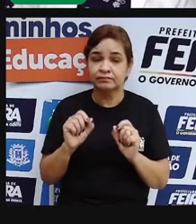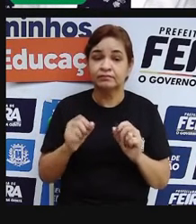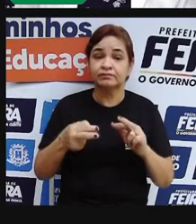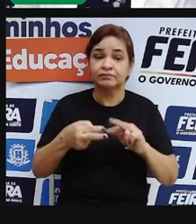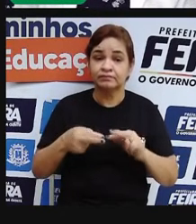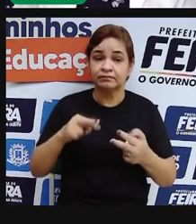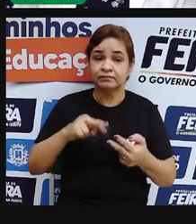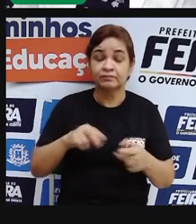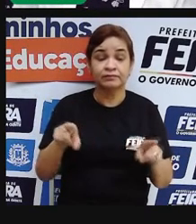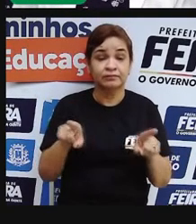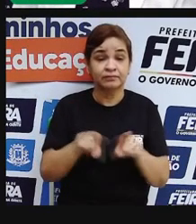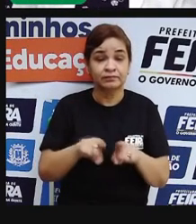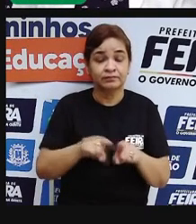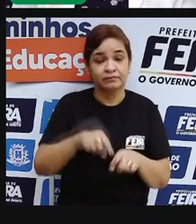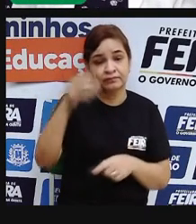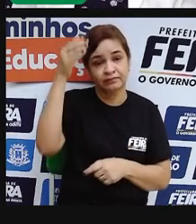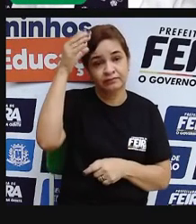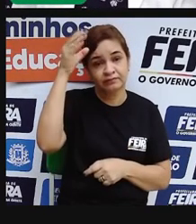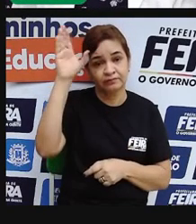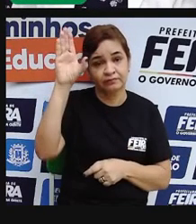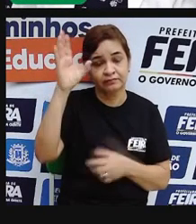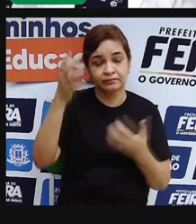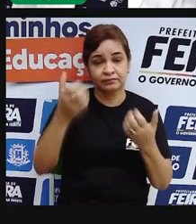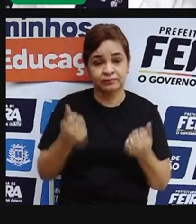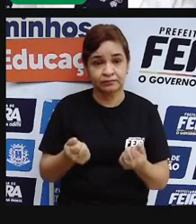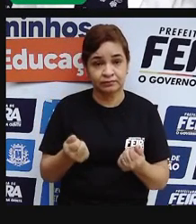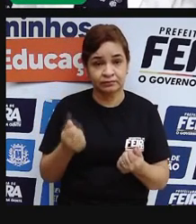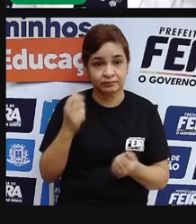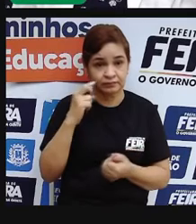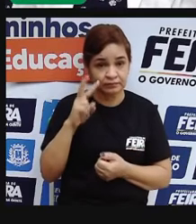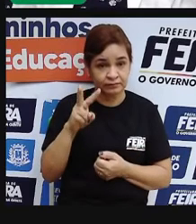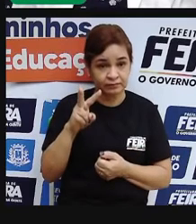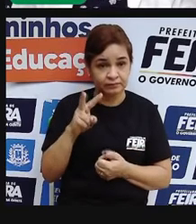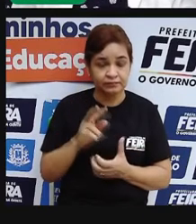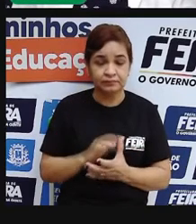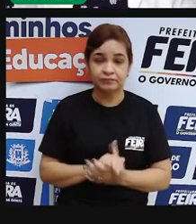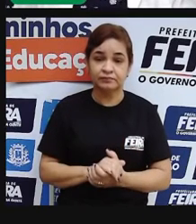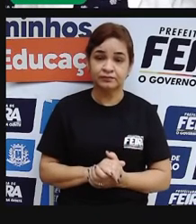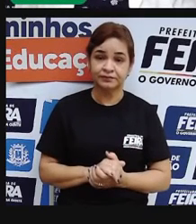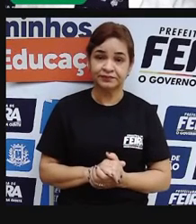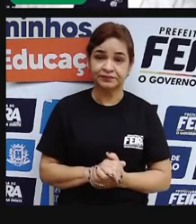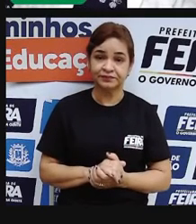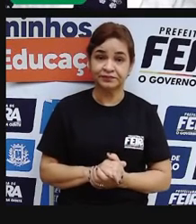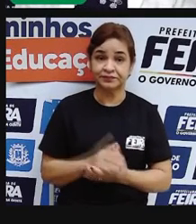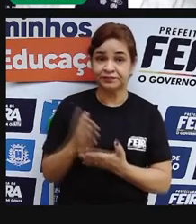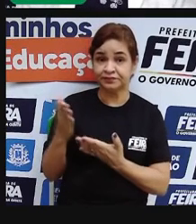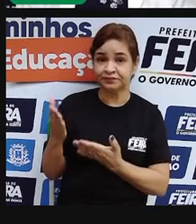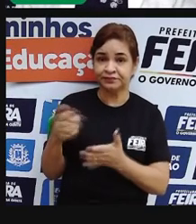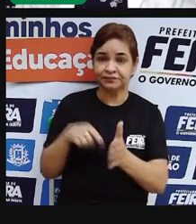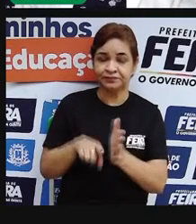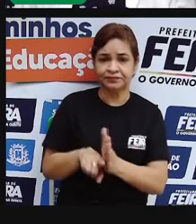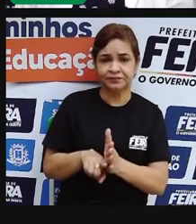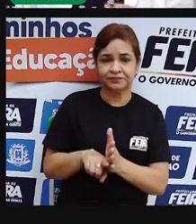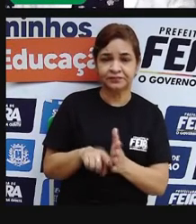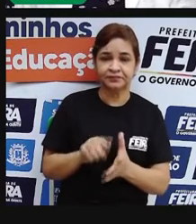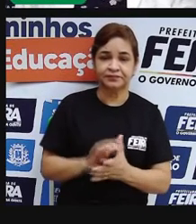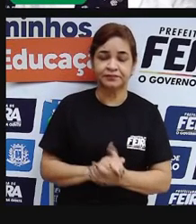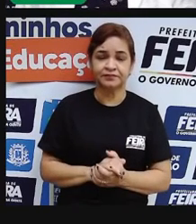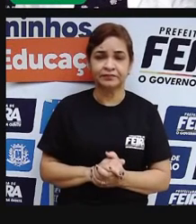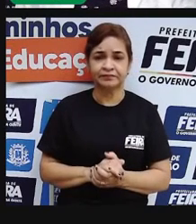carrega também um pouco da cultura vamos descobrir como E aí uma pergunta simples